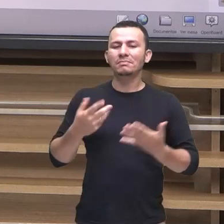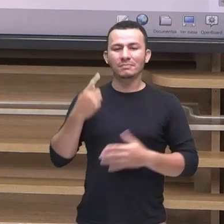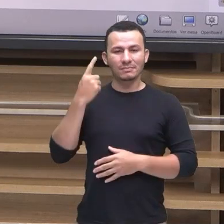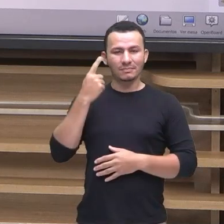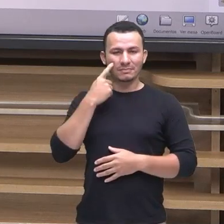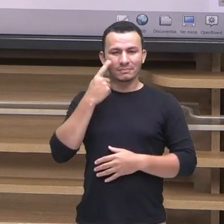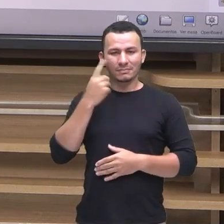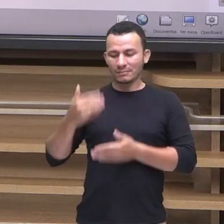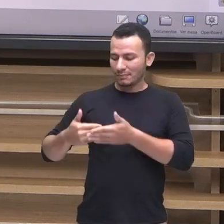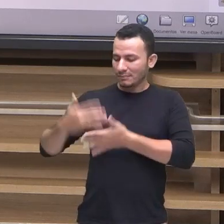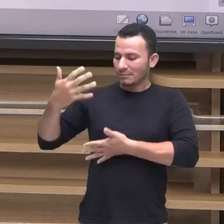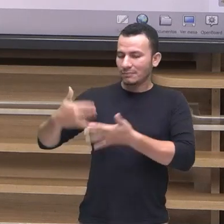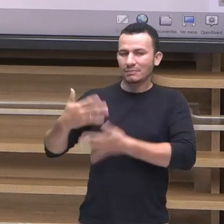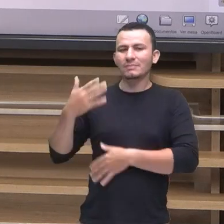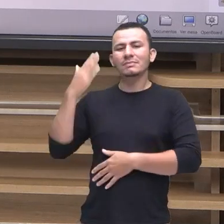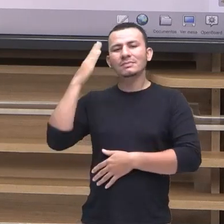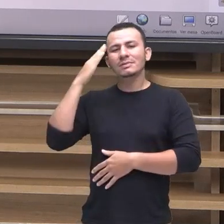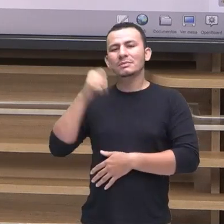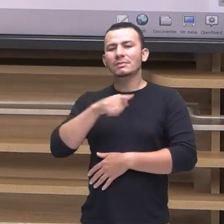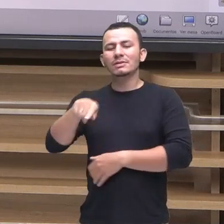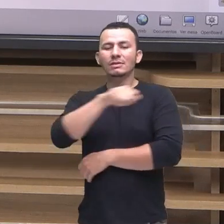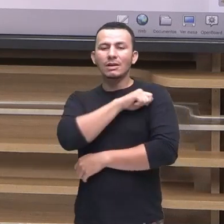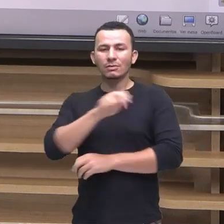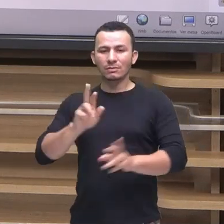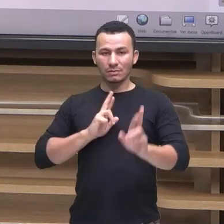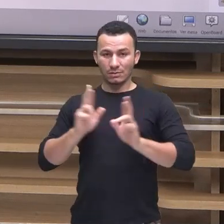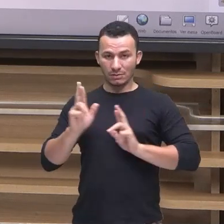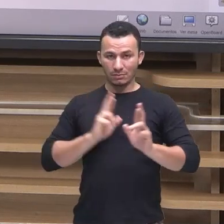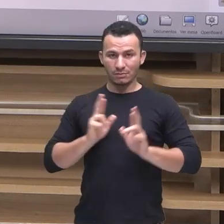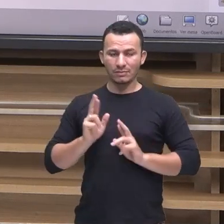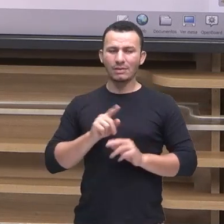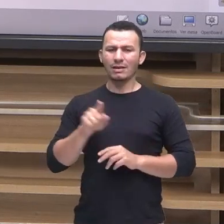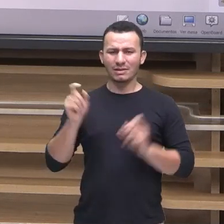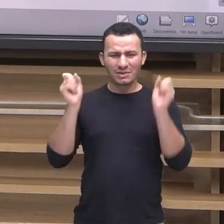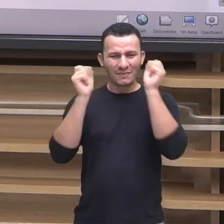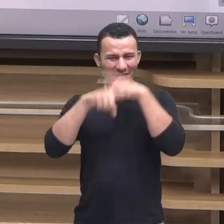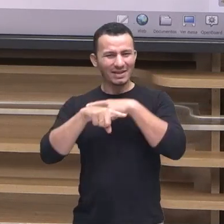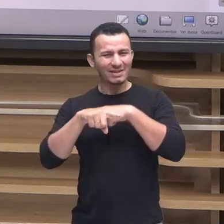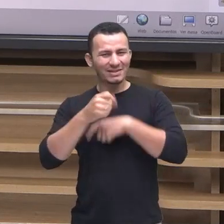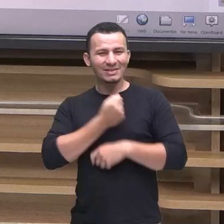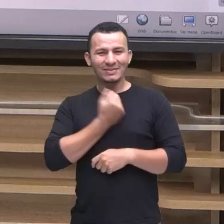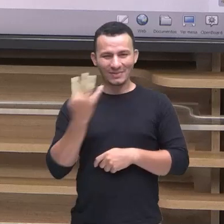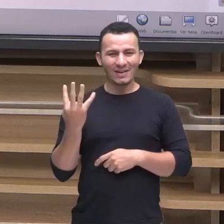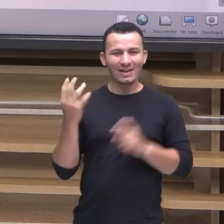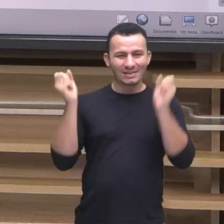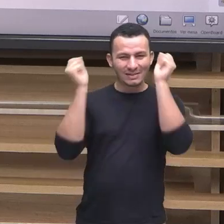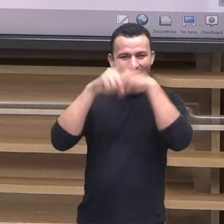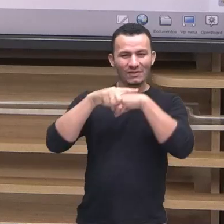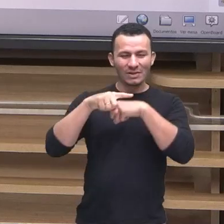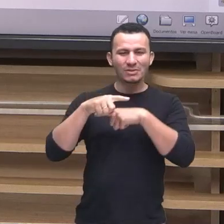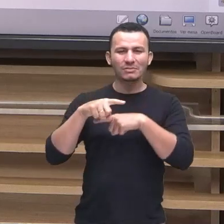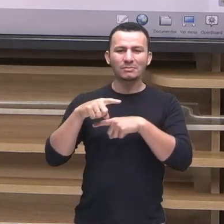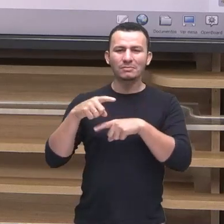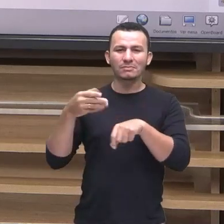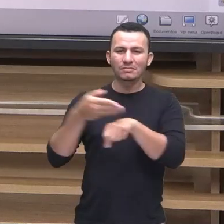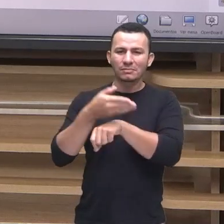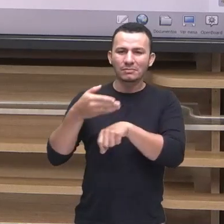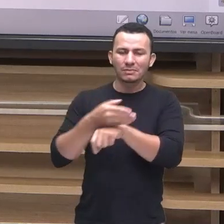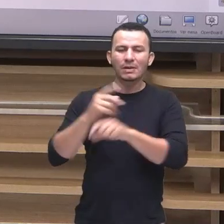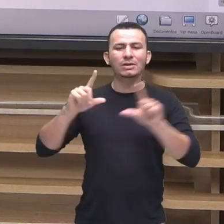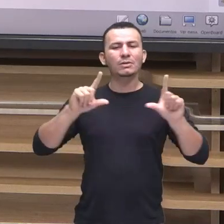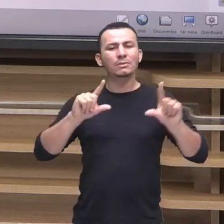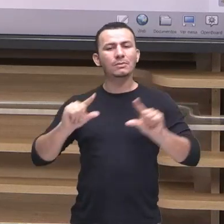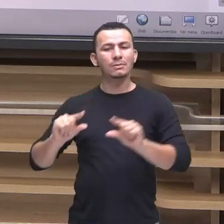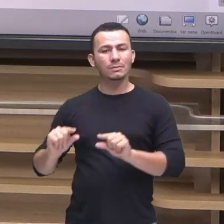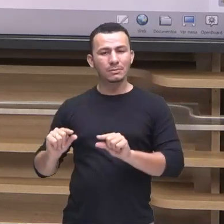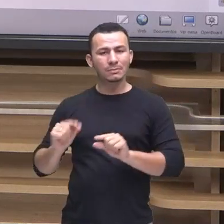pessoal? Vamos acompanhar aqui, começando com... Essa daqui foi um pouco mais difícil, né? Já vi que houve menos participações aqui, o pessoal